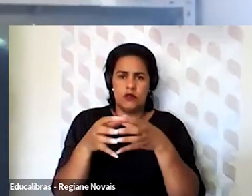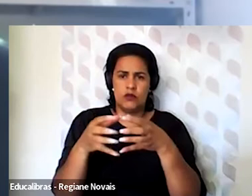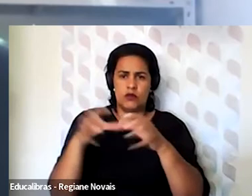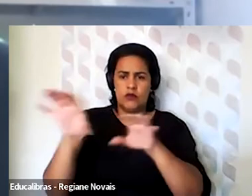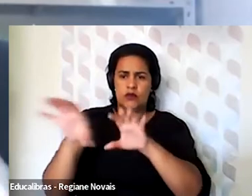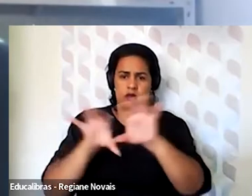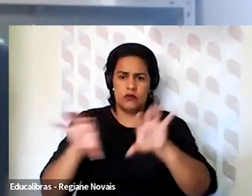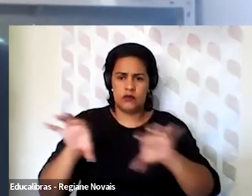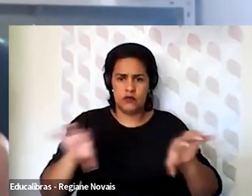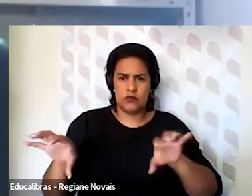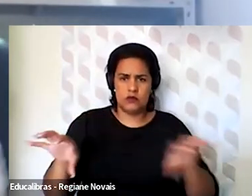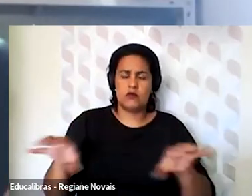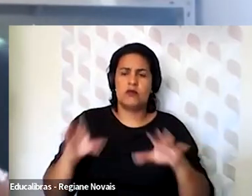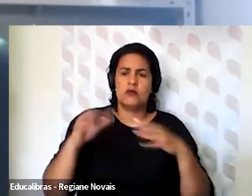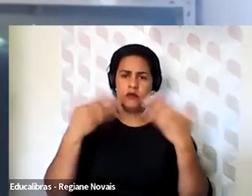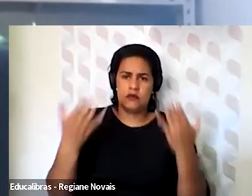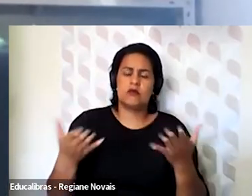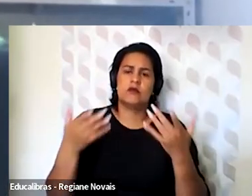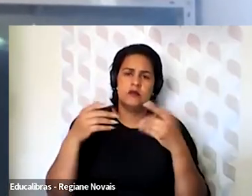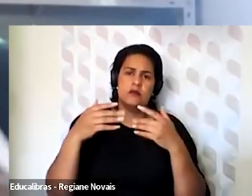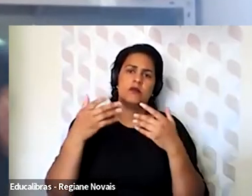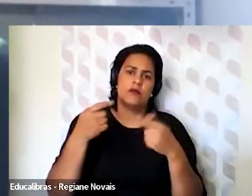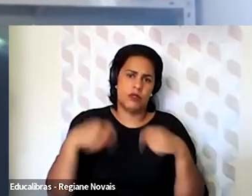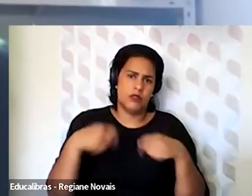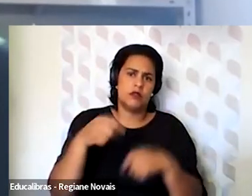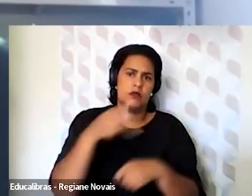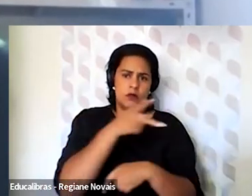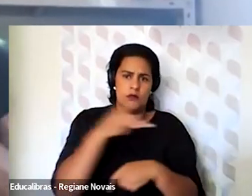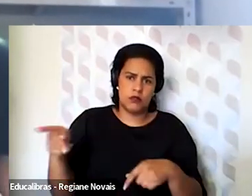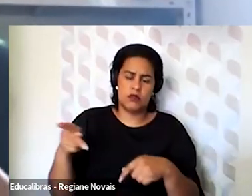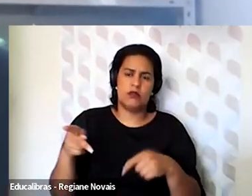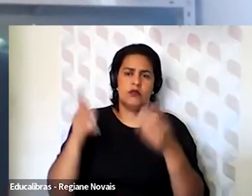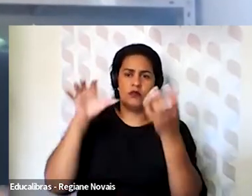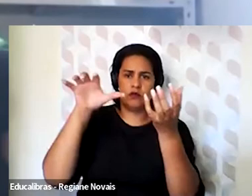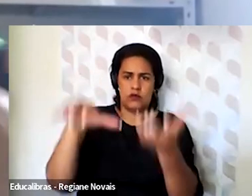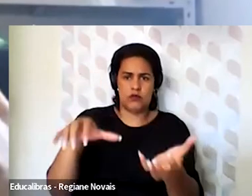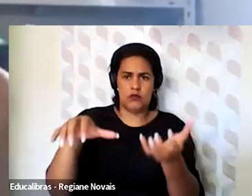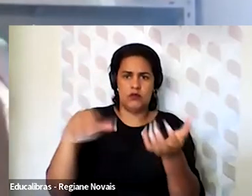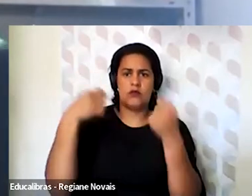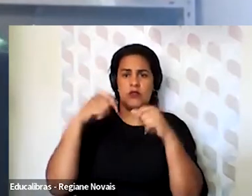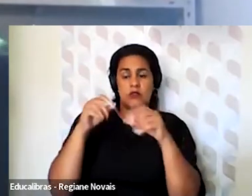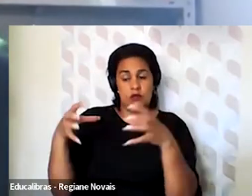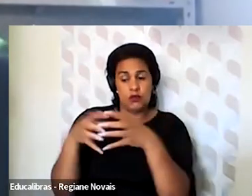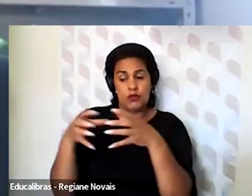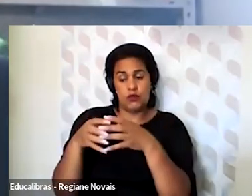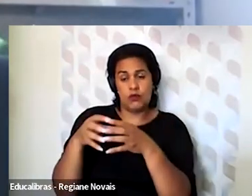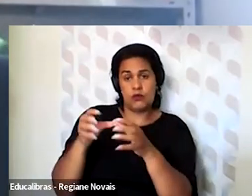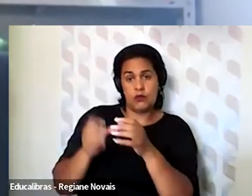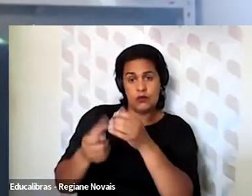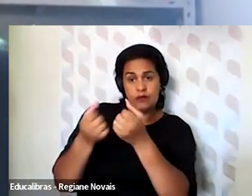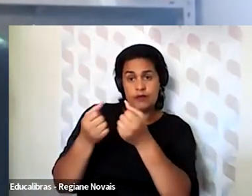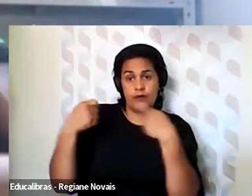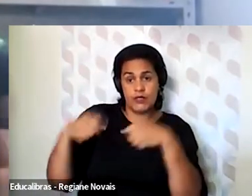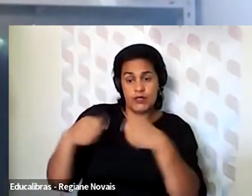de alguma maneira, criar uma maioria no Congresso Nacional para governar. E Lula, nos seus mandatos, conseguiu